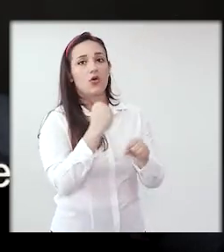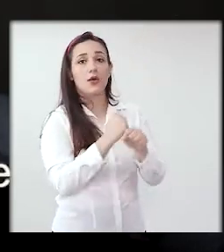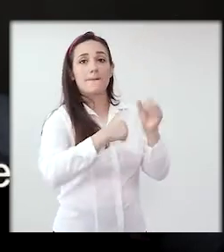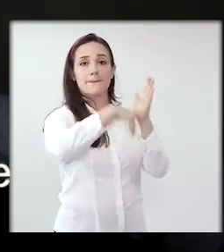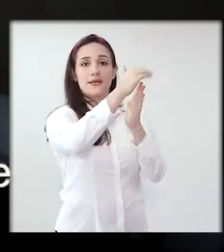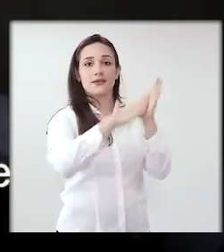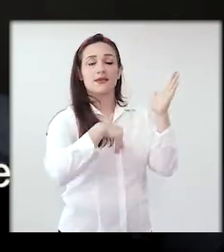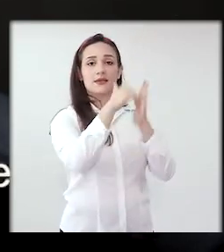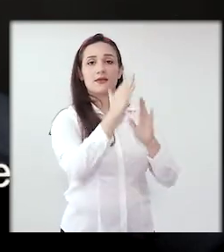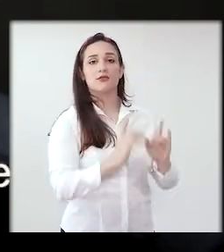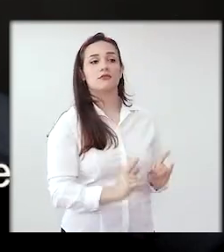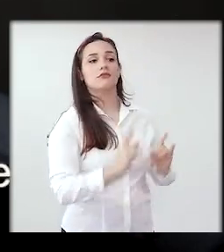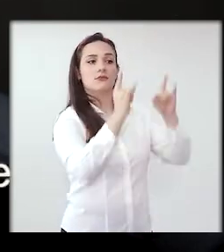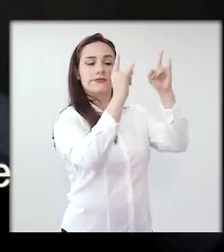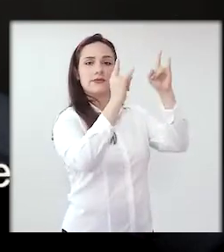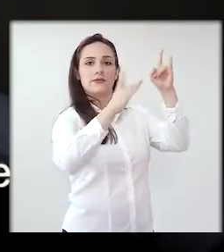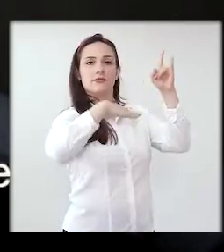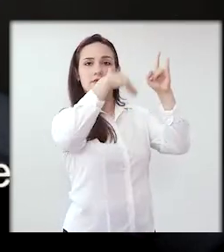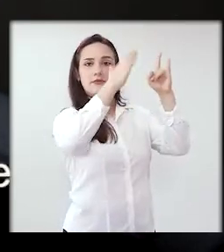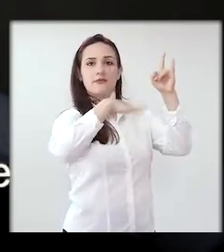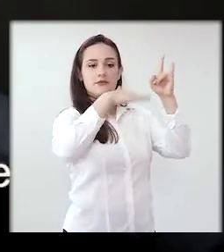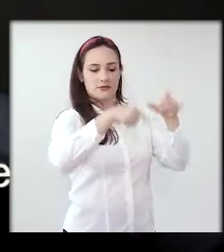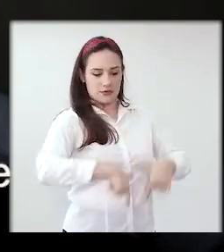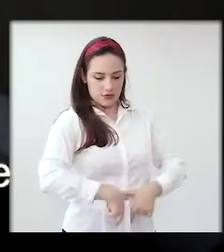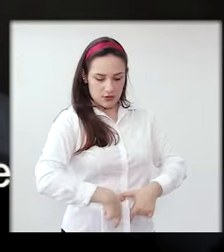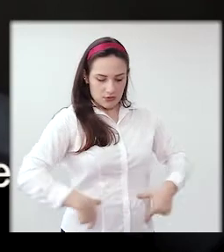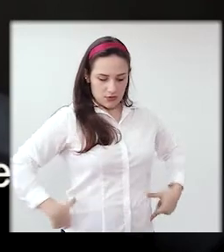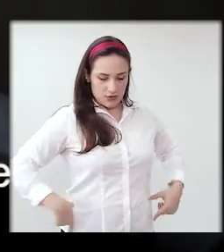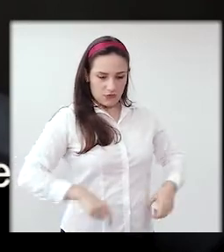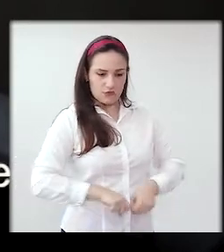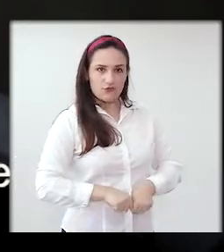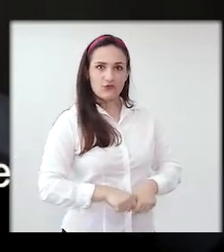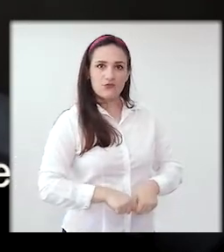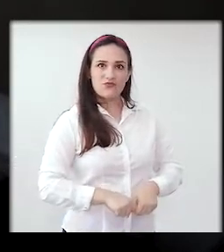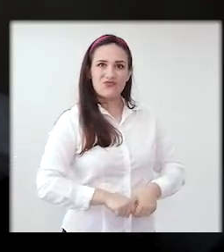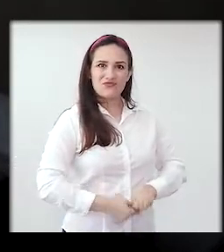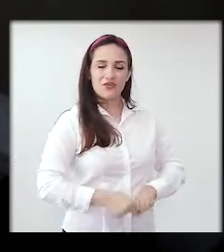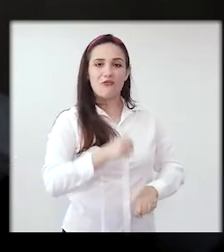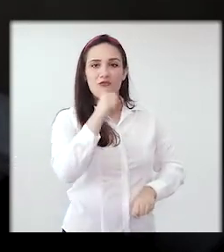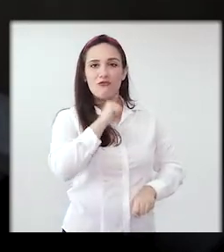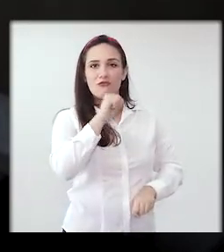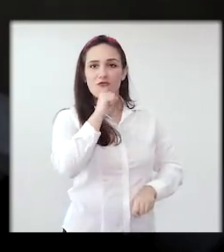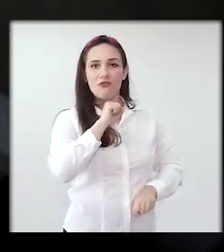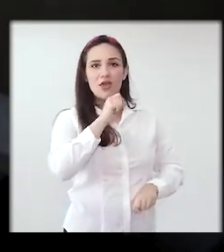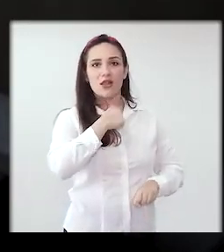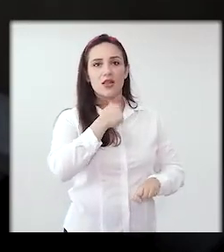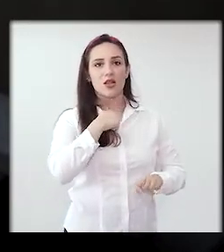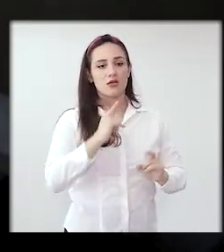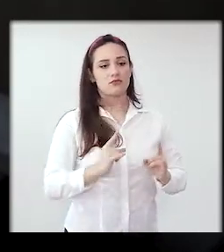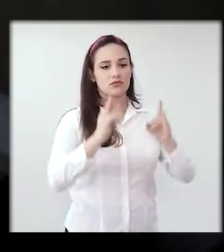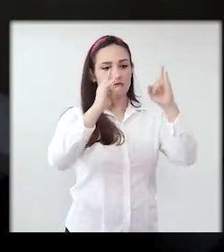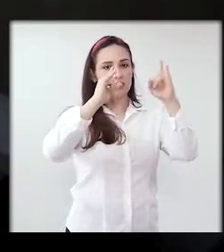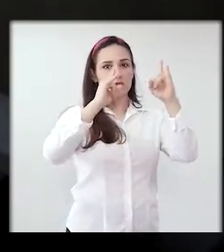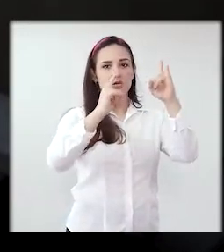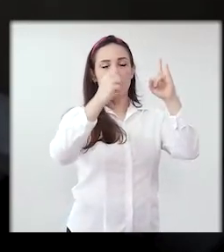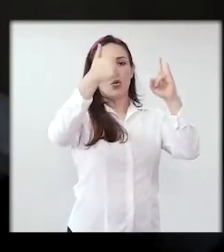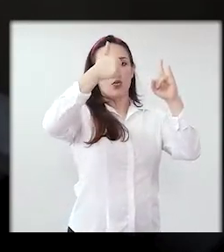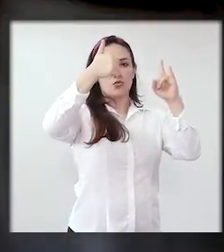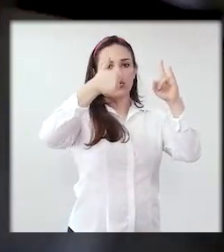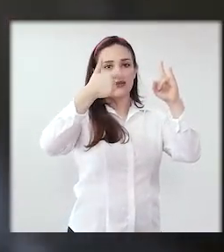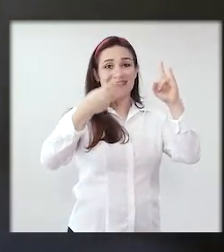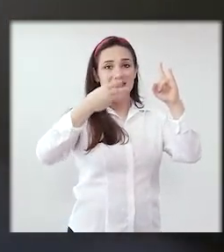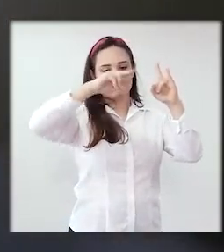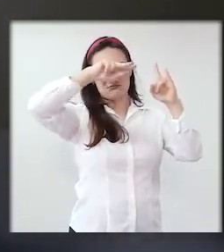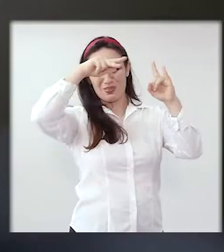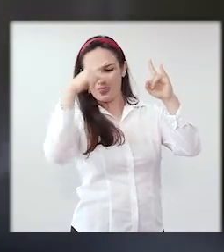eu no balancinho, o cinto era velho e não tinha manutenção. Caí de uma altura de 3 andares. Hoje,